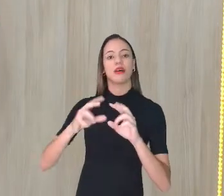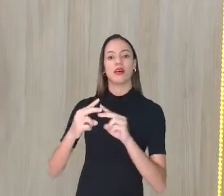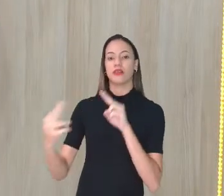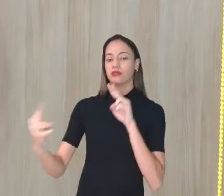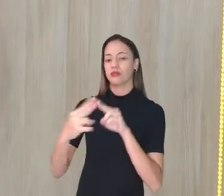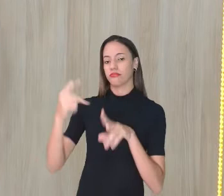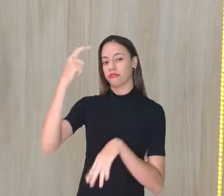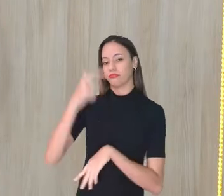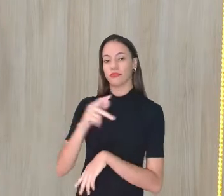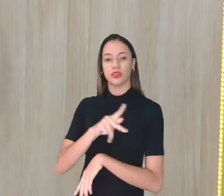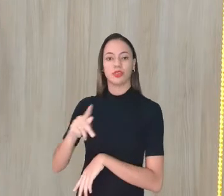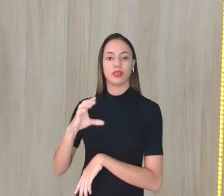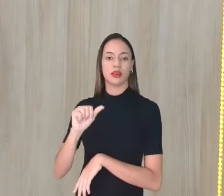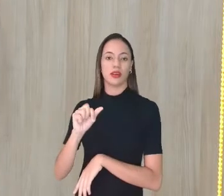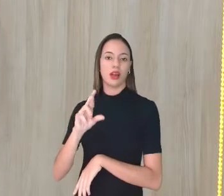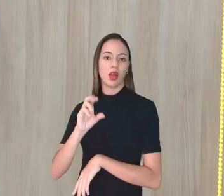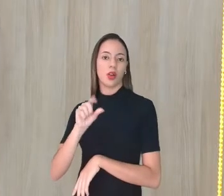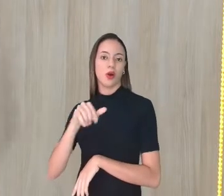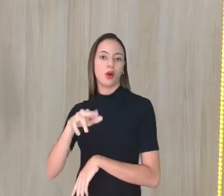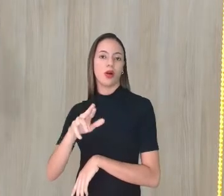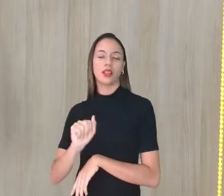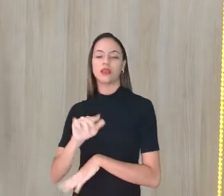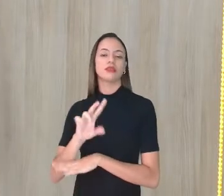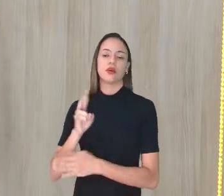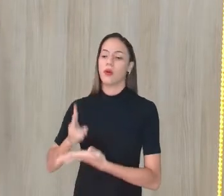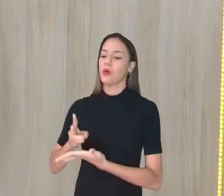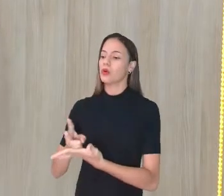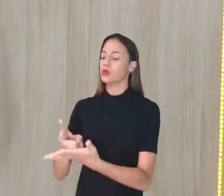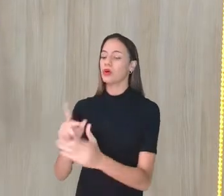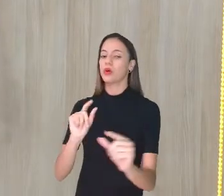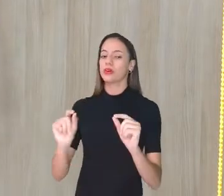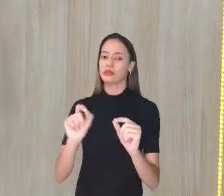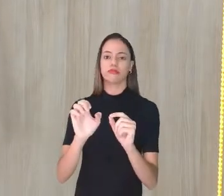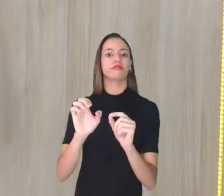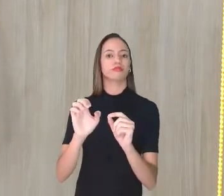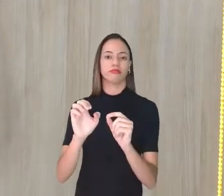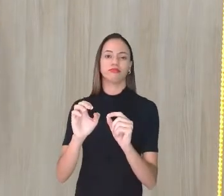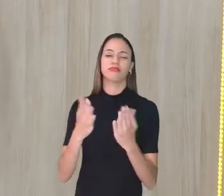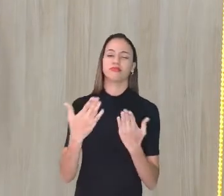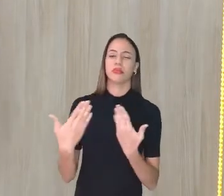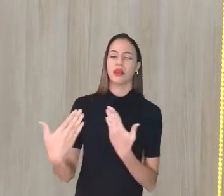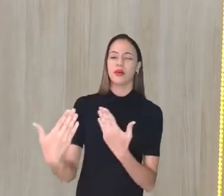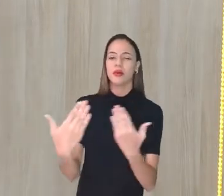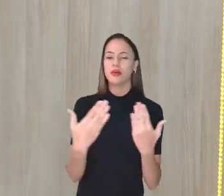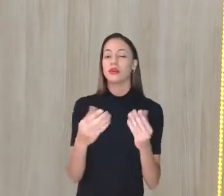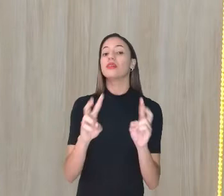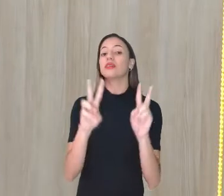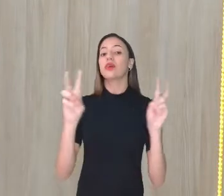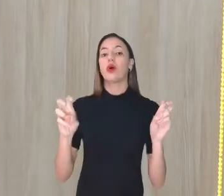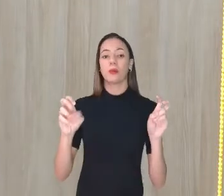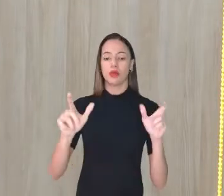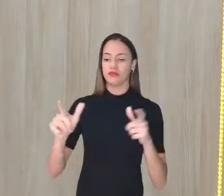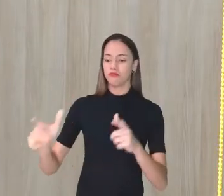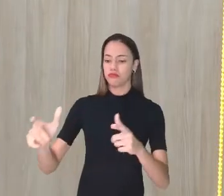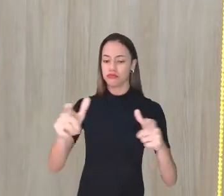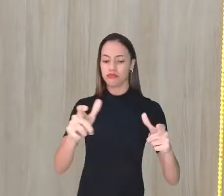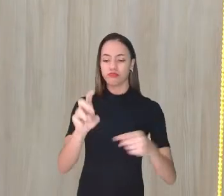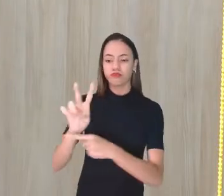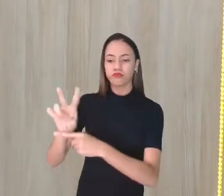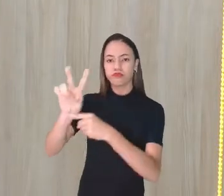professora Carolina e a gente vai continuar a nossa conversinha, né, sobre unidades